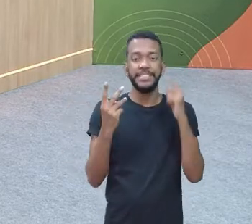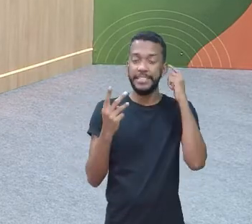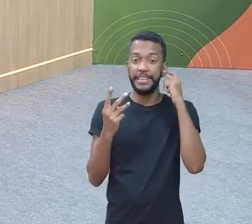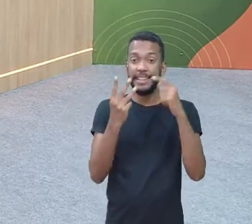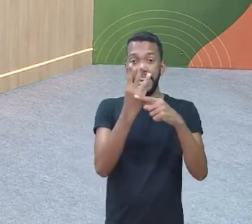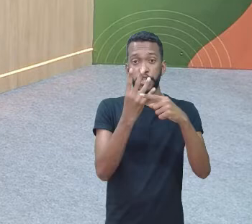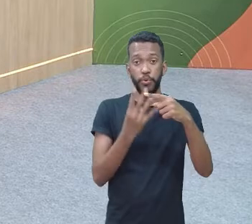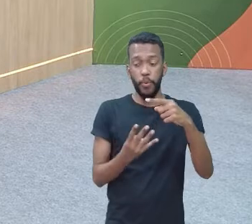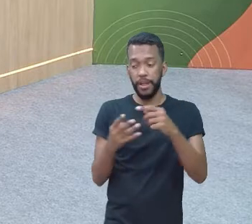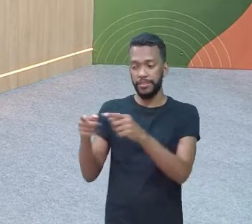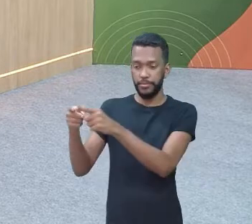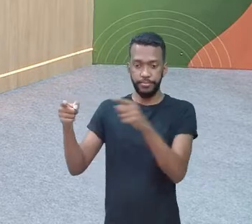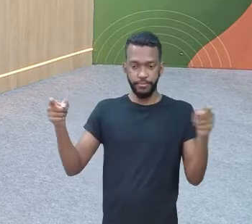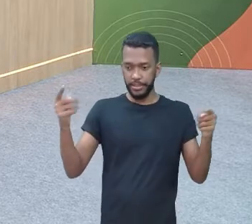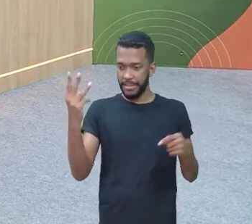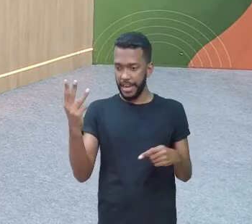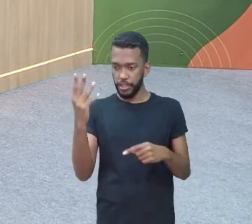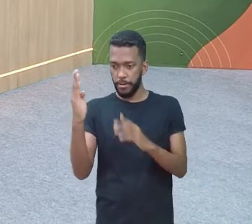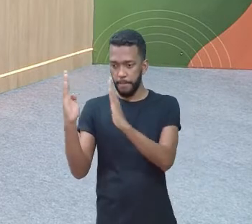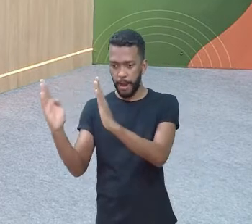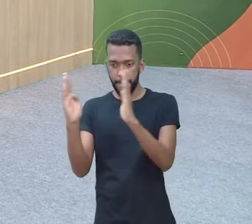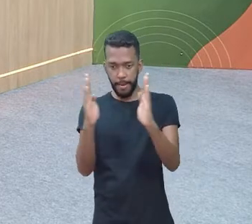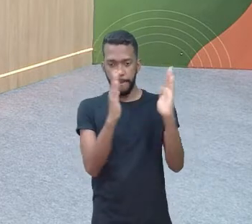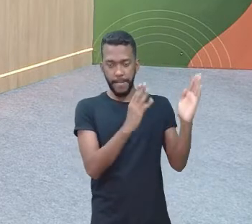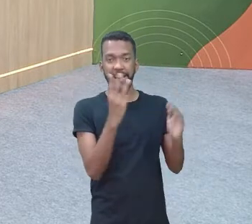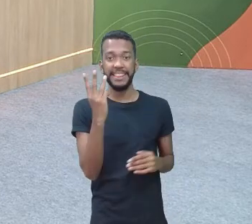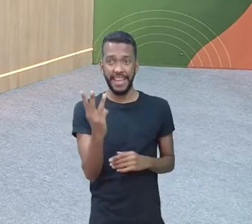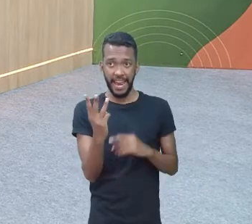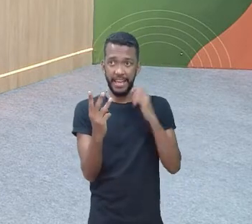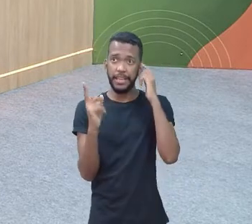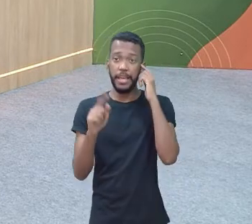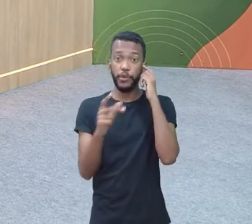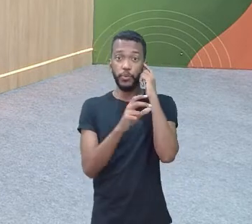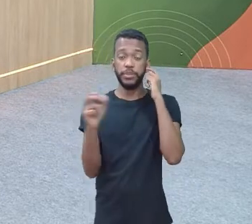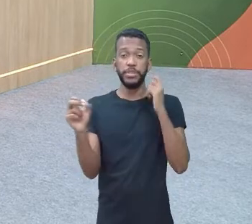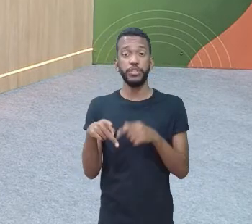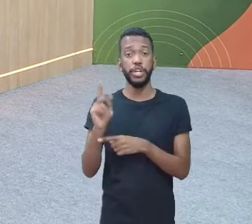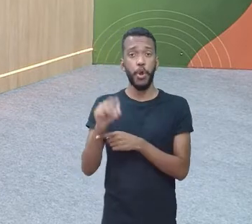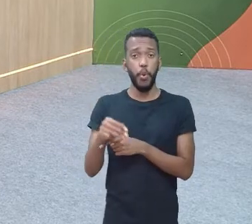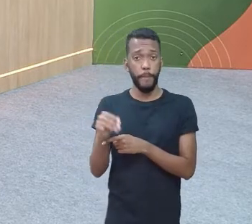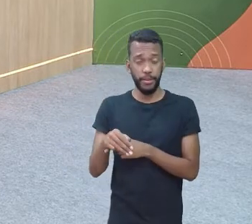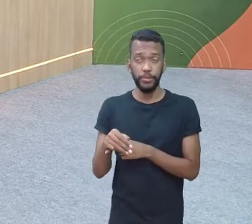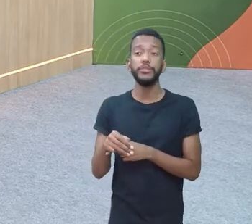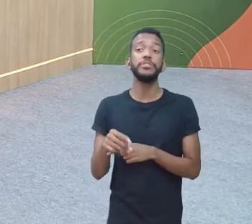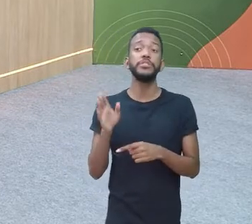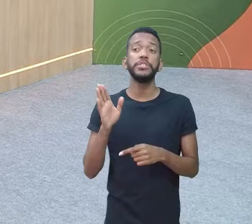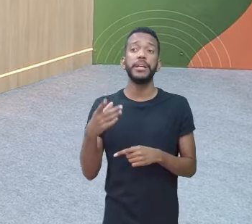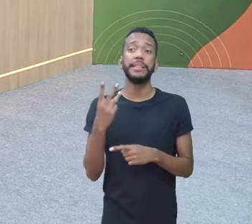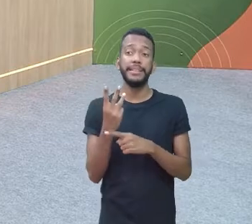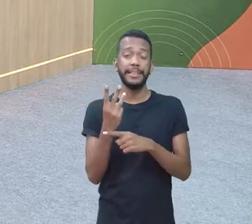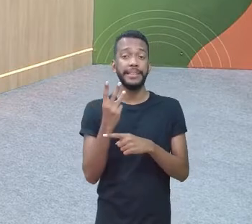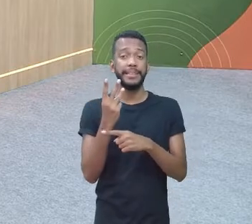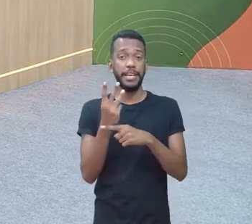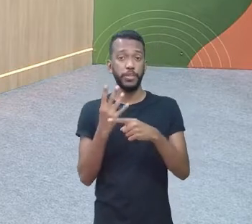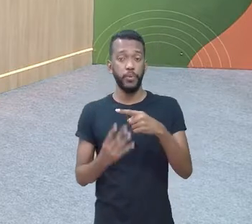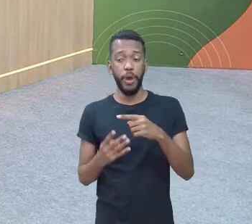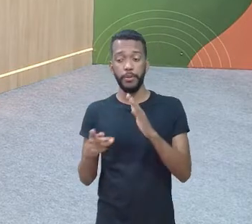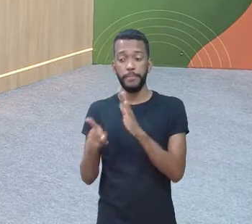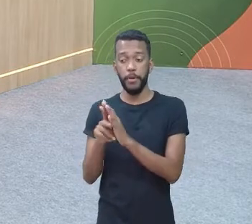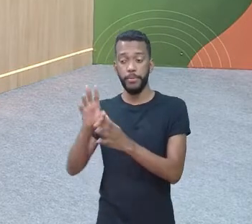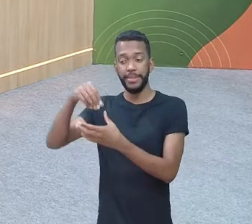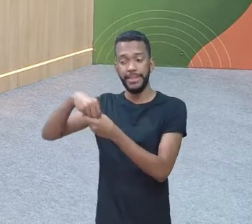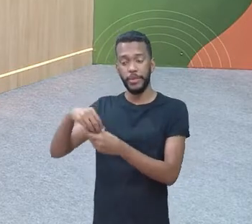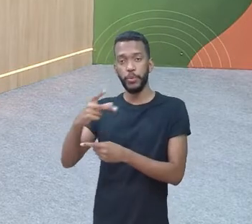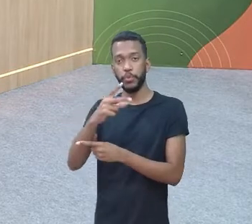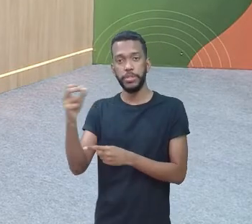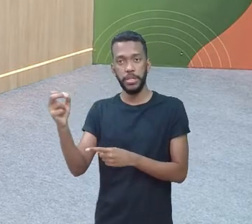trajeto todo, o trajeto todo, ele tem 200 quilômetros, então 3/4 de 200 vai dar